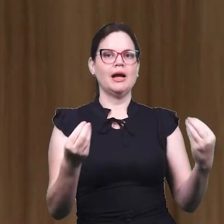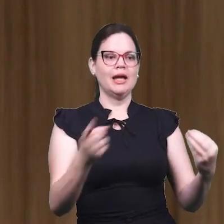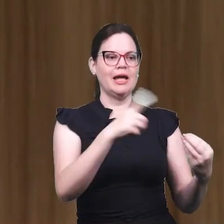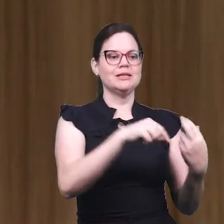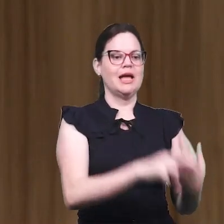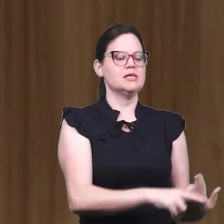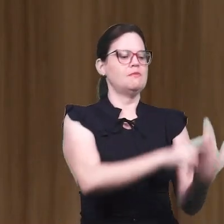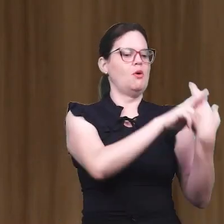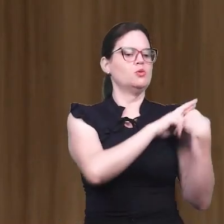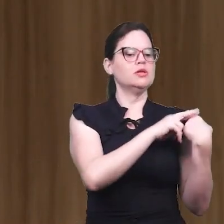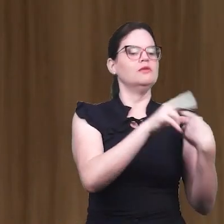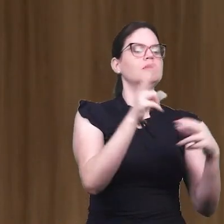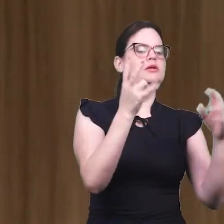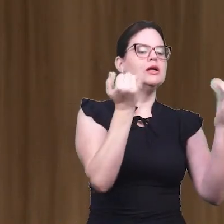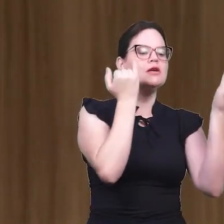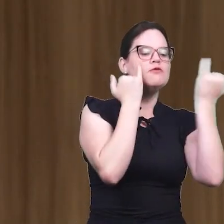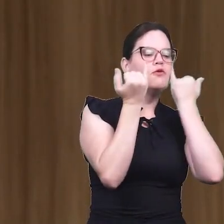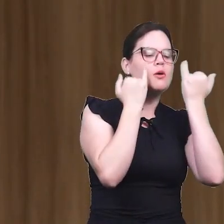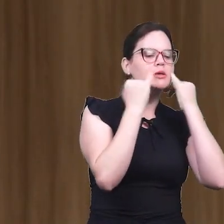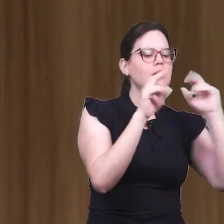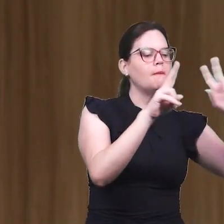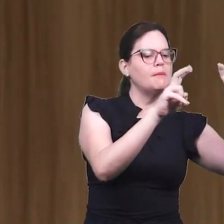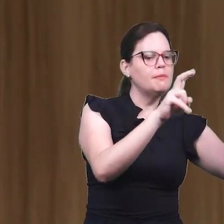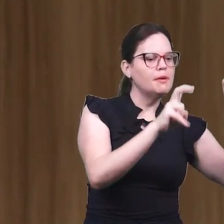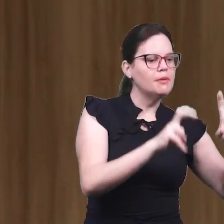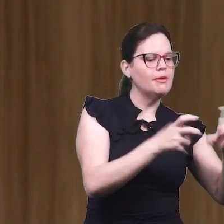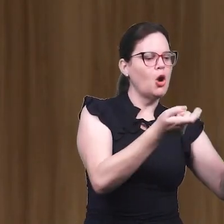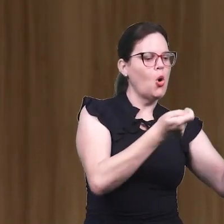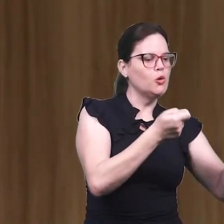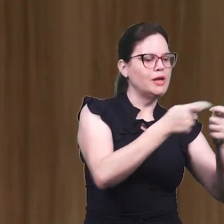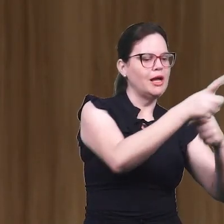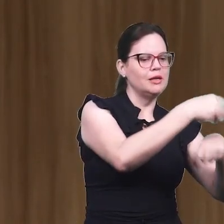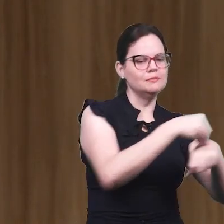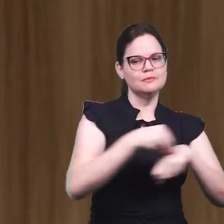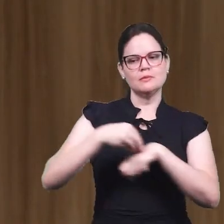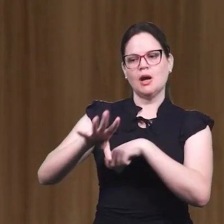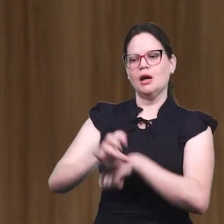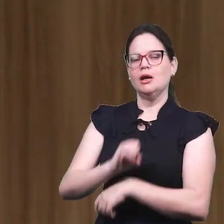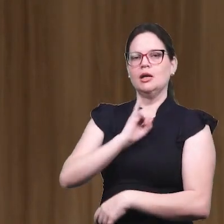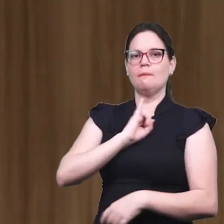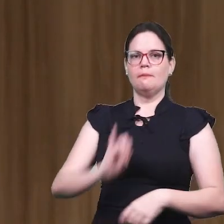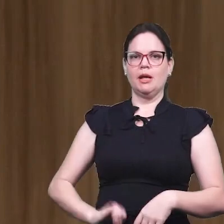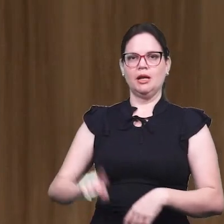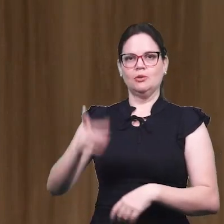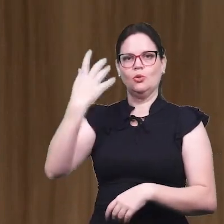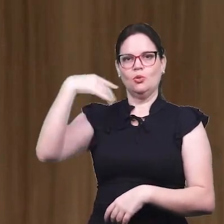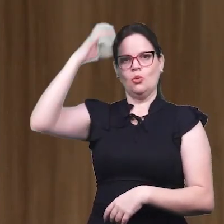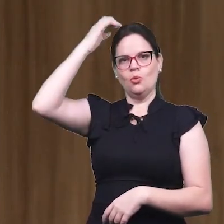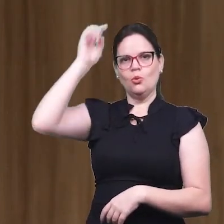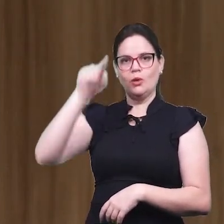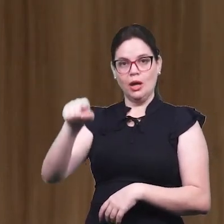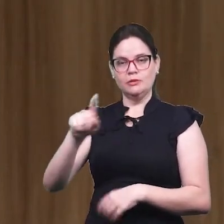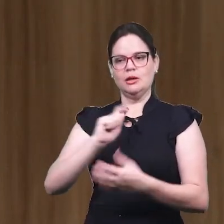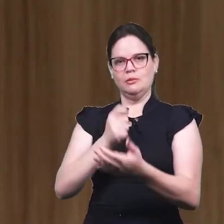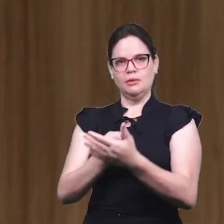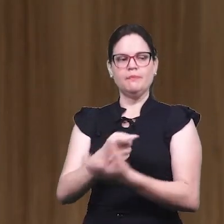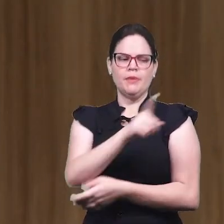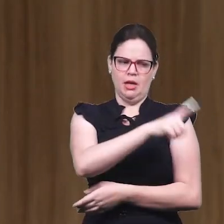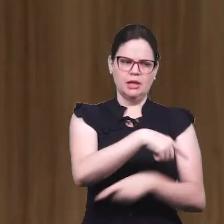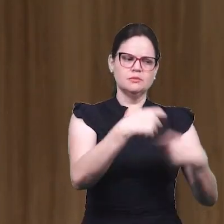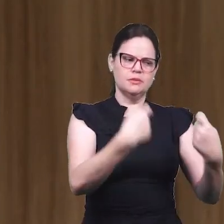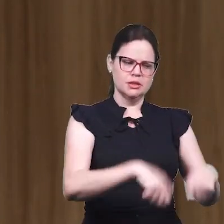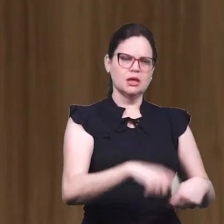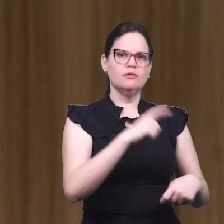o imperador. E dessa forma, as regiões eram governadas e deviam obediência, deviam